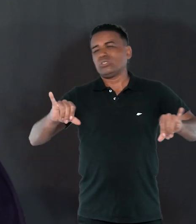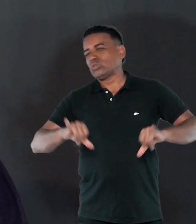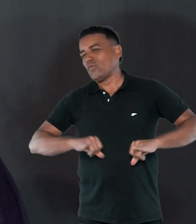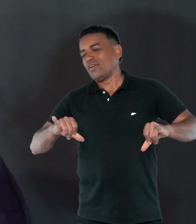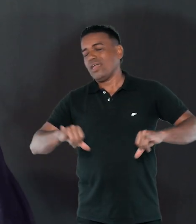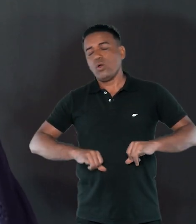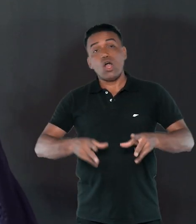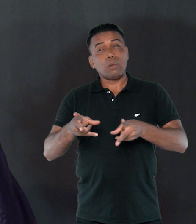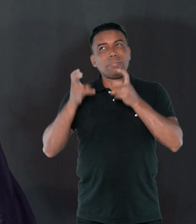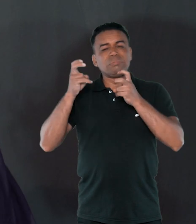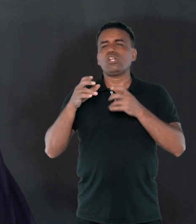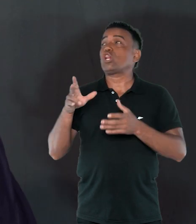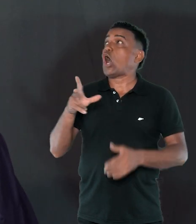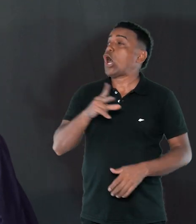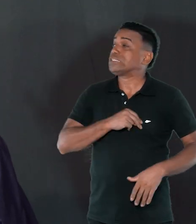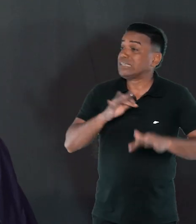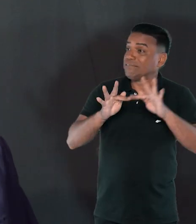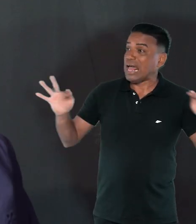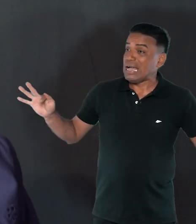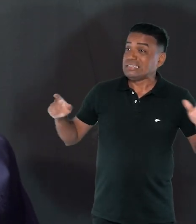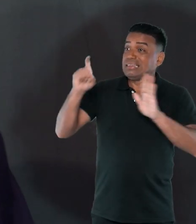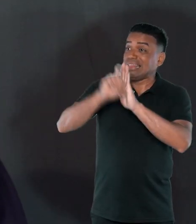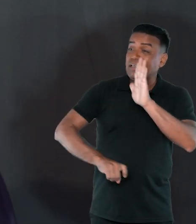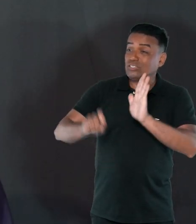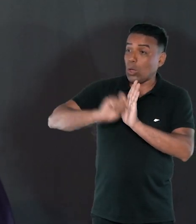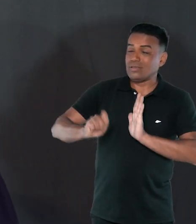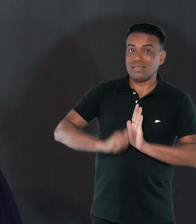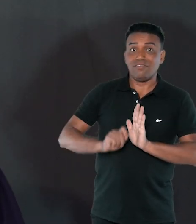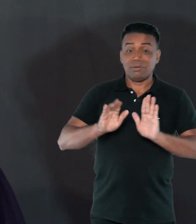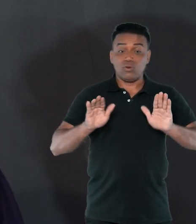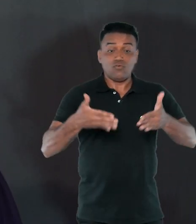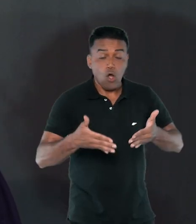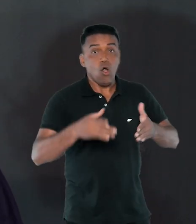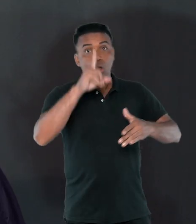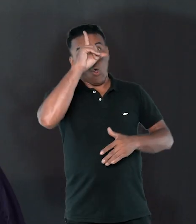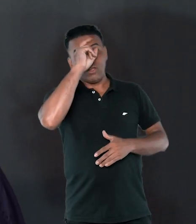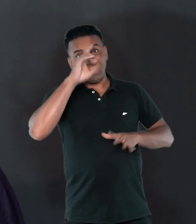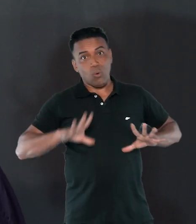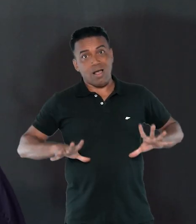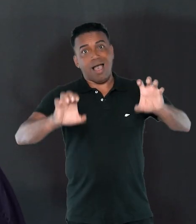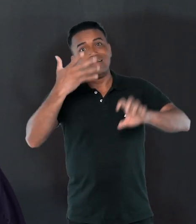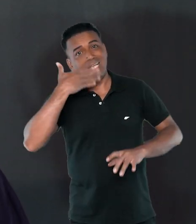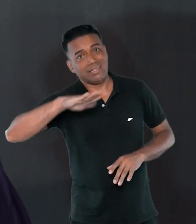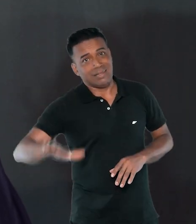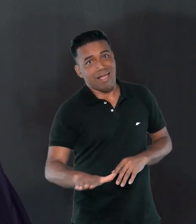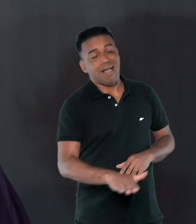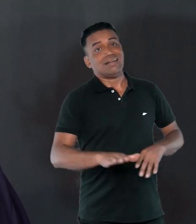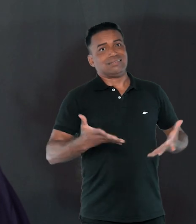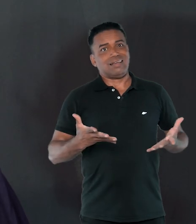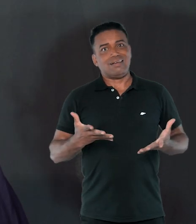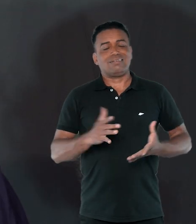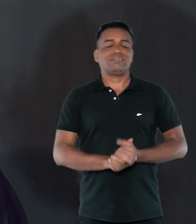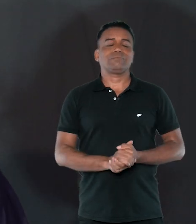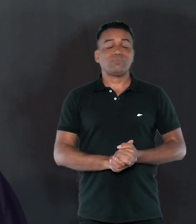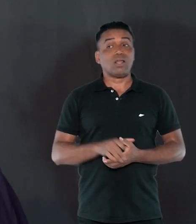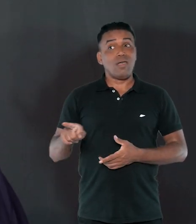me toquei, falei, nossa, olha o que eu escrevi. Né? Mas o meu foco era no Hospital do Câncer. Mas ela ficou emocionada,